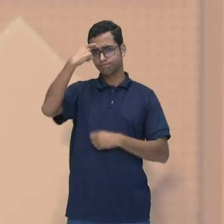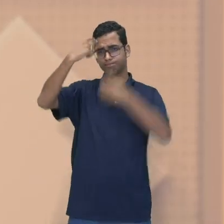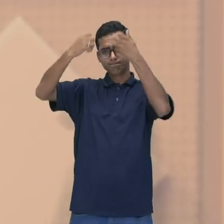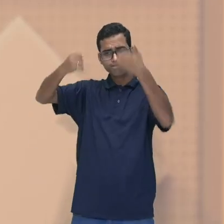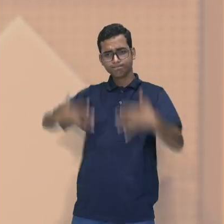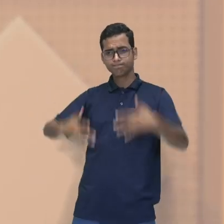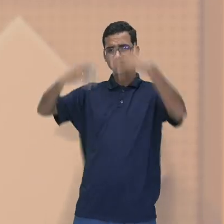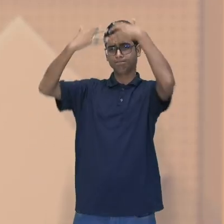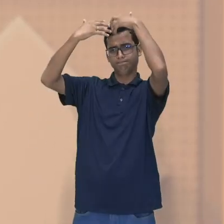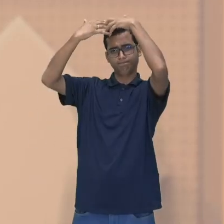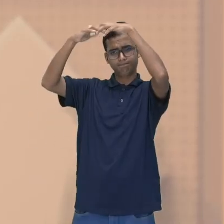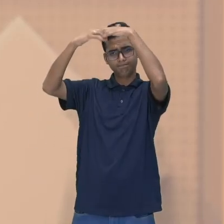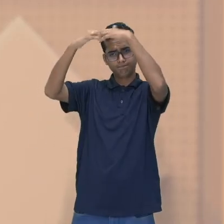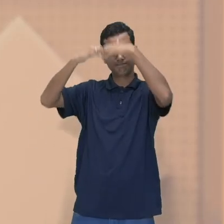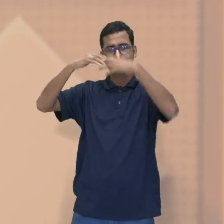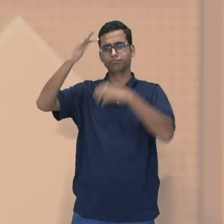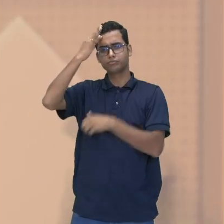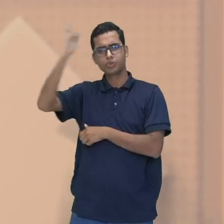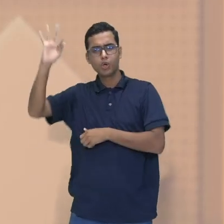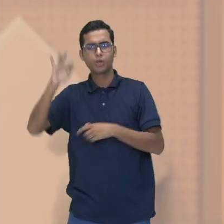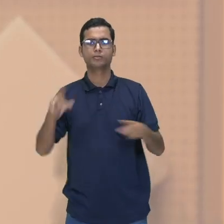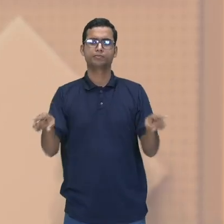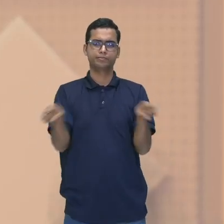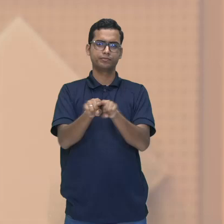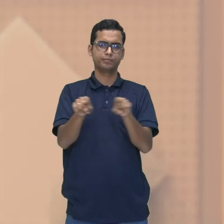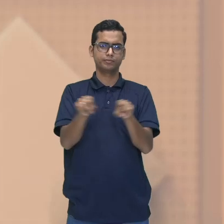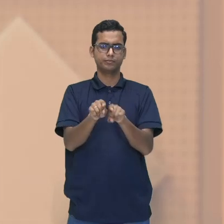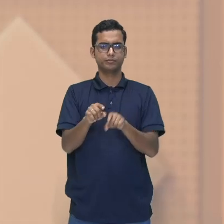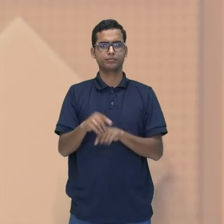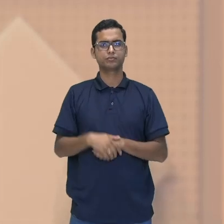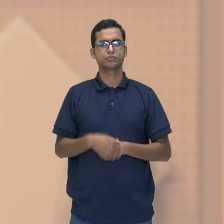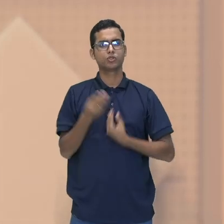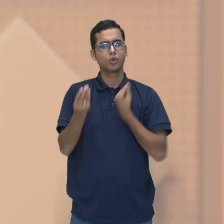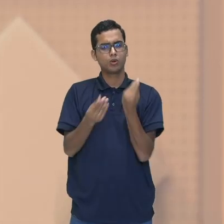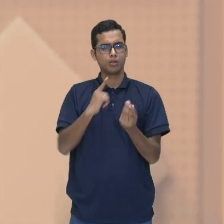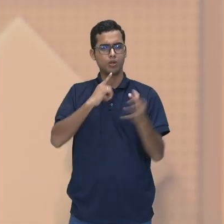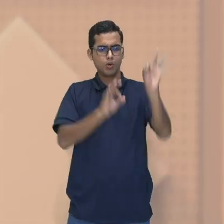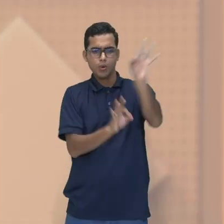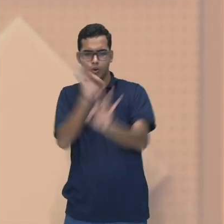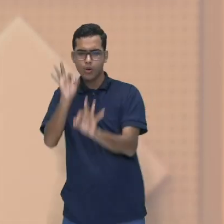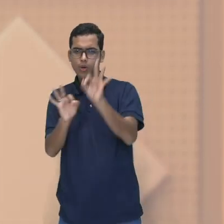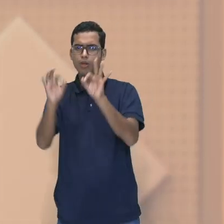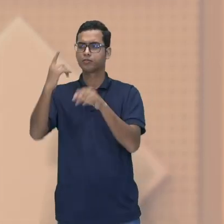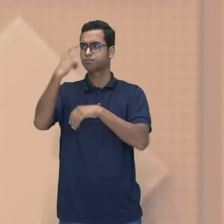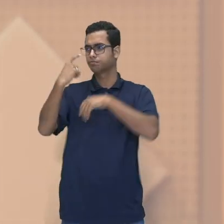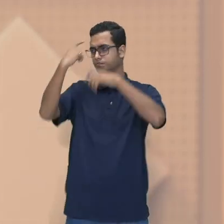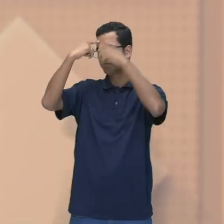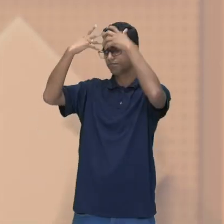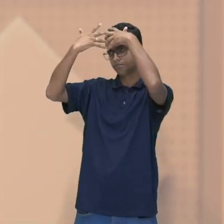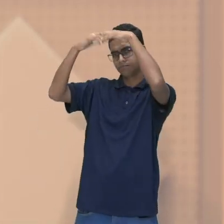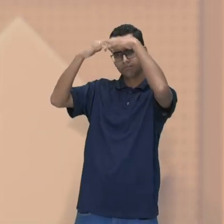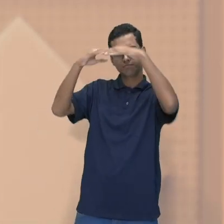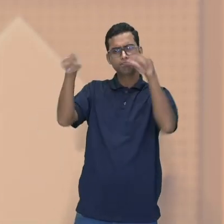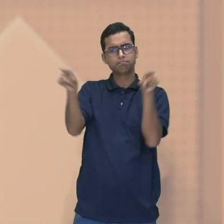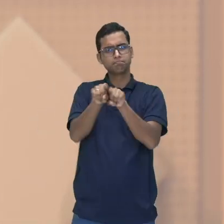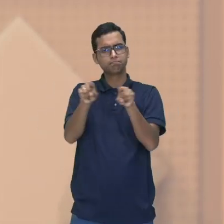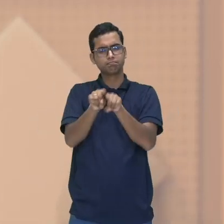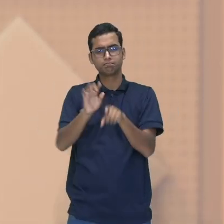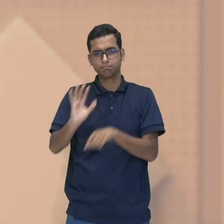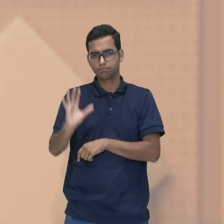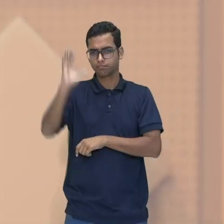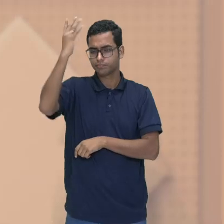sua explicação filosófica. Então, vai ter ali uma organização de pensamento, situações em que antes